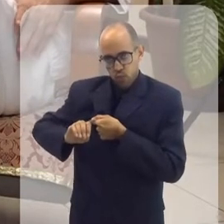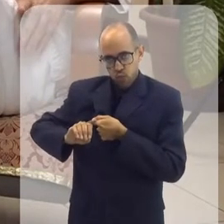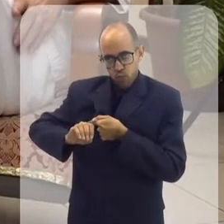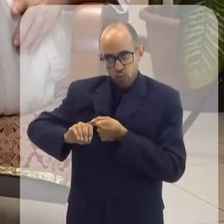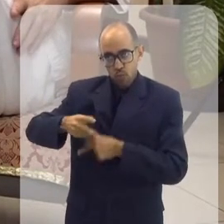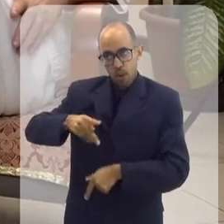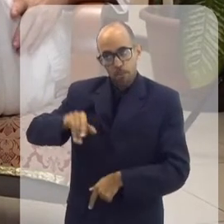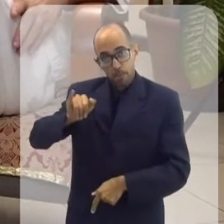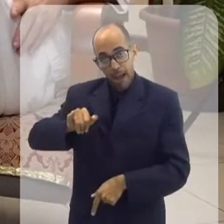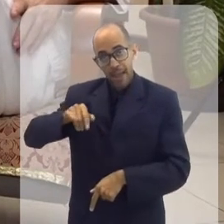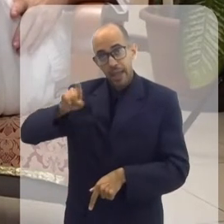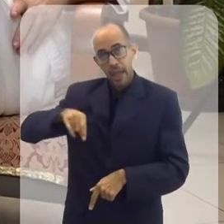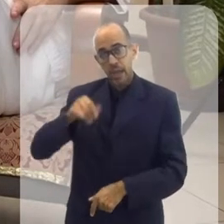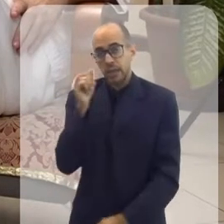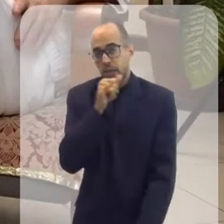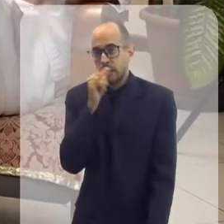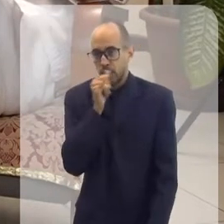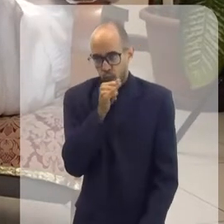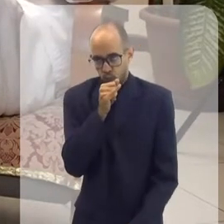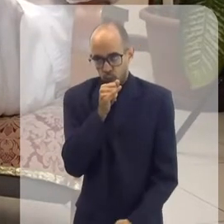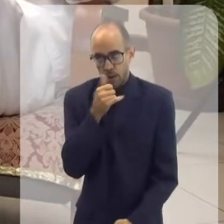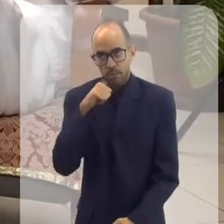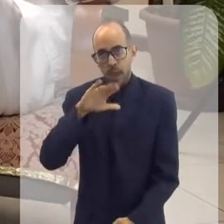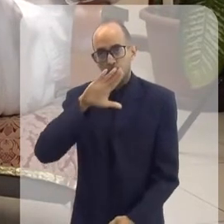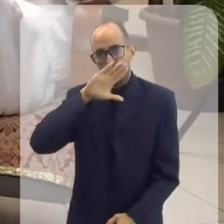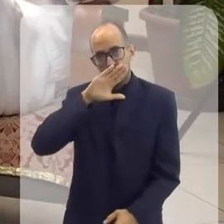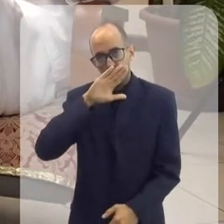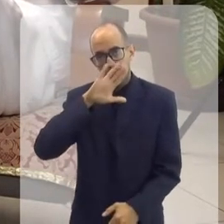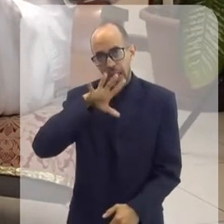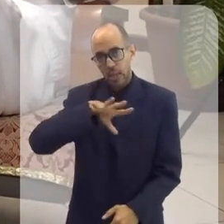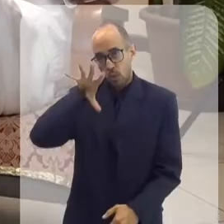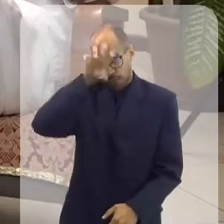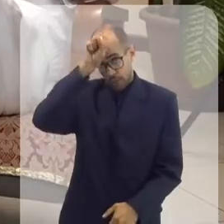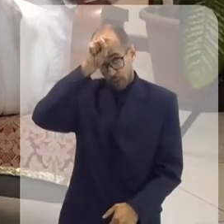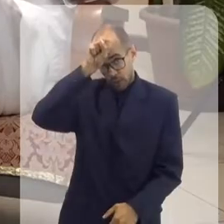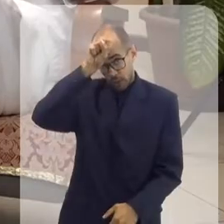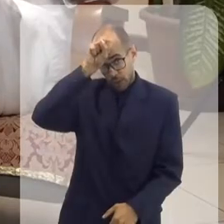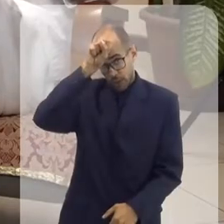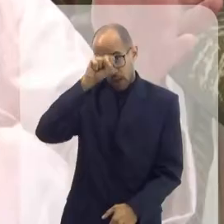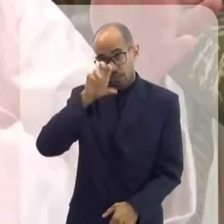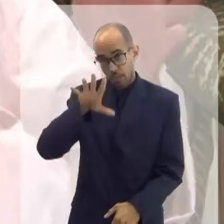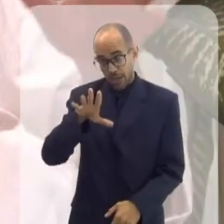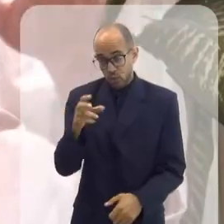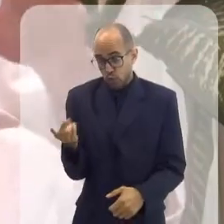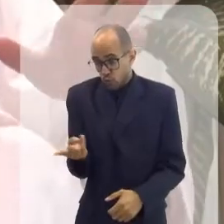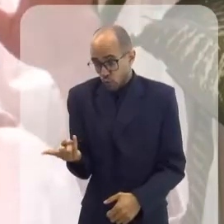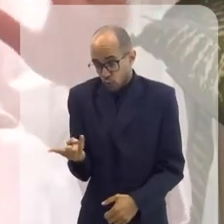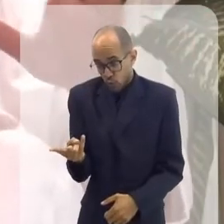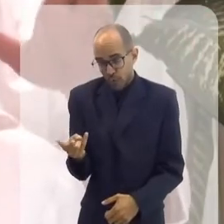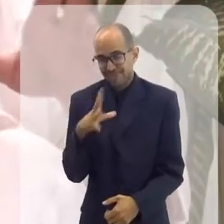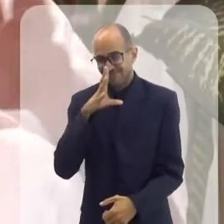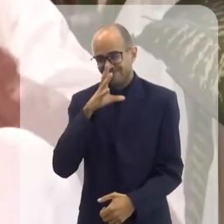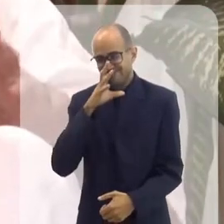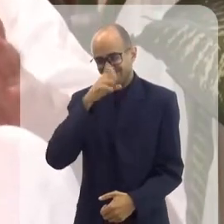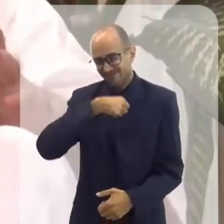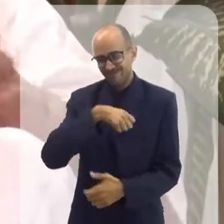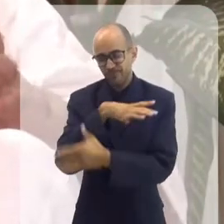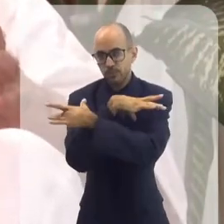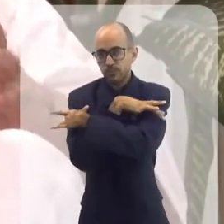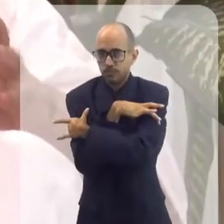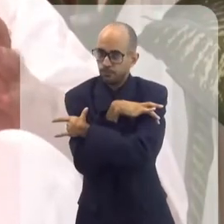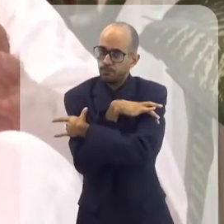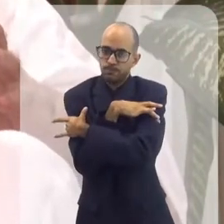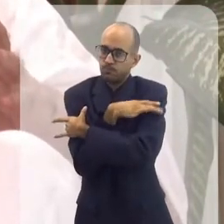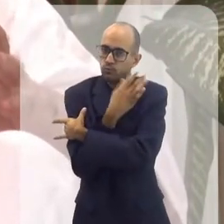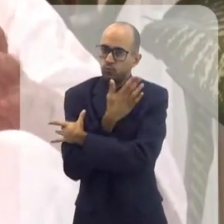origem meu pai era de família italiana minha mãe de família umbandista mas todos os dois tinham muita resistência